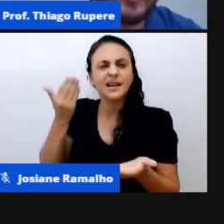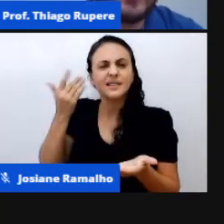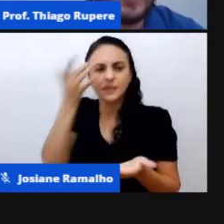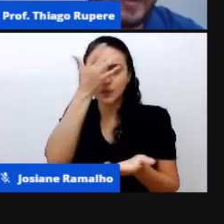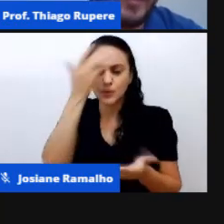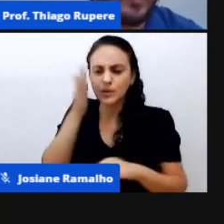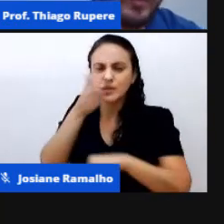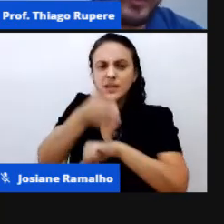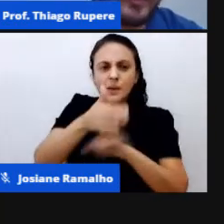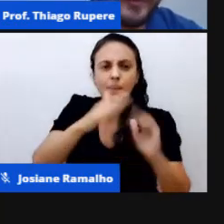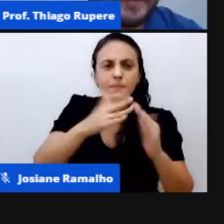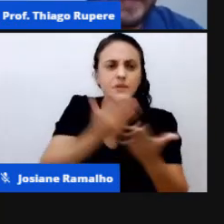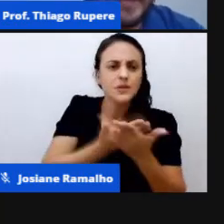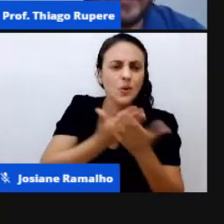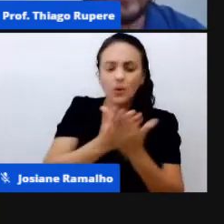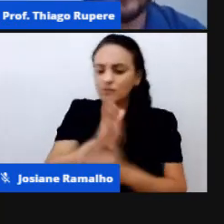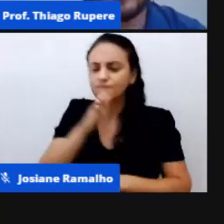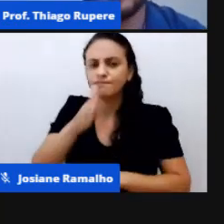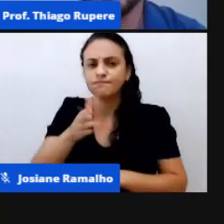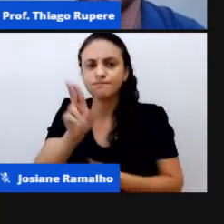dos únicos